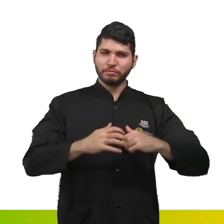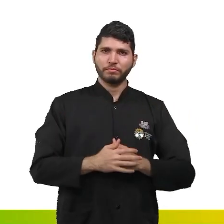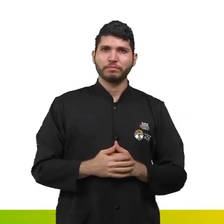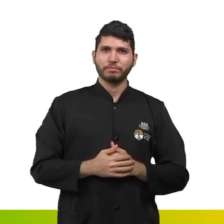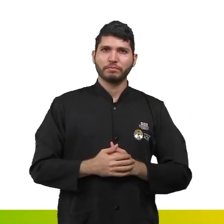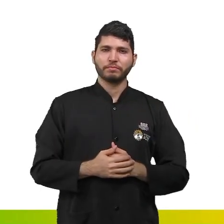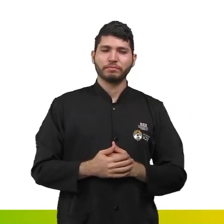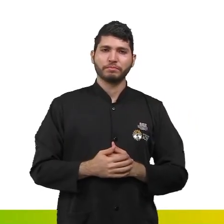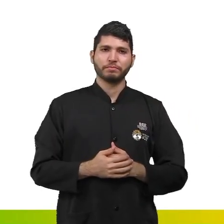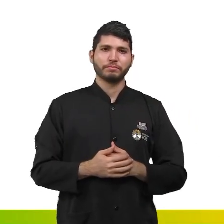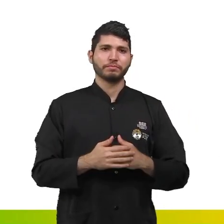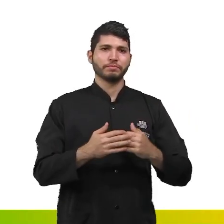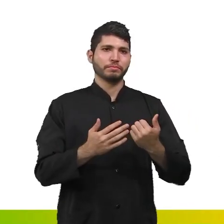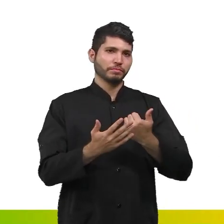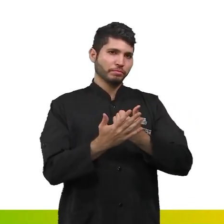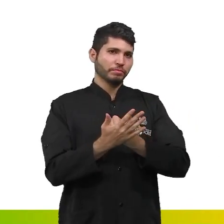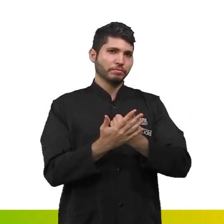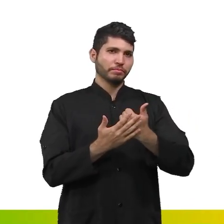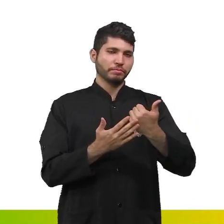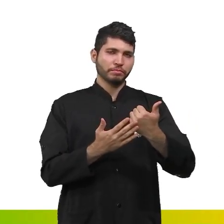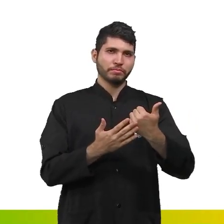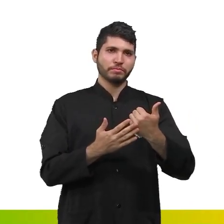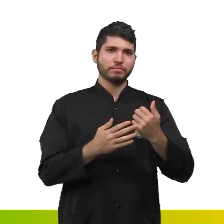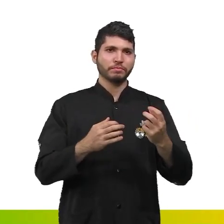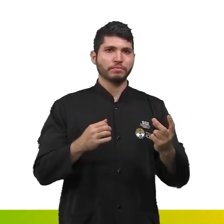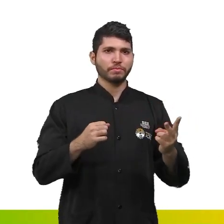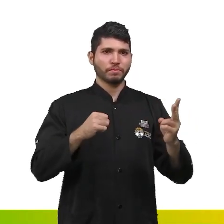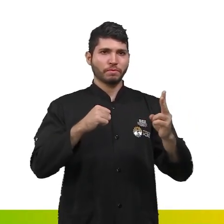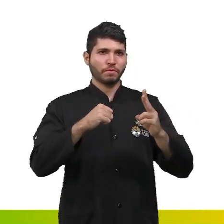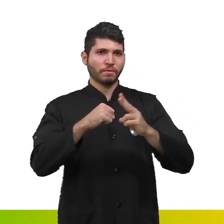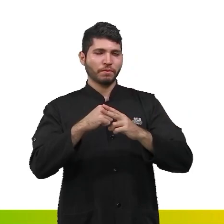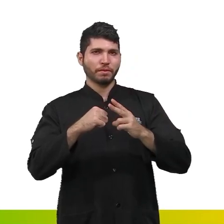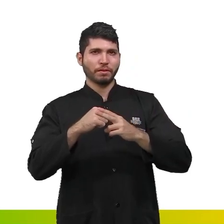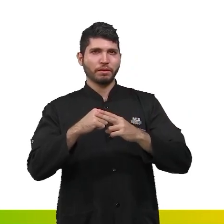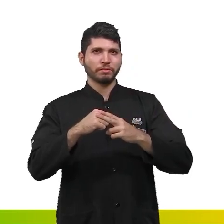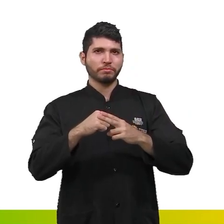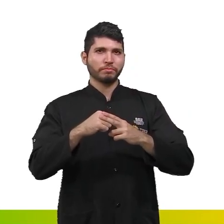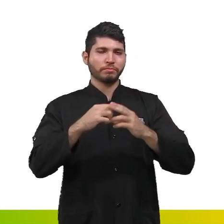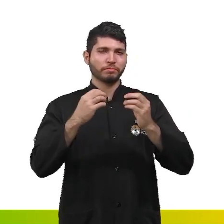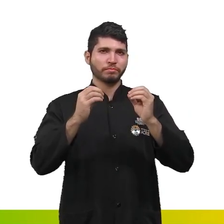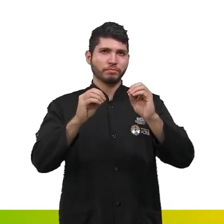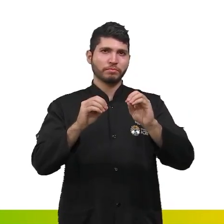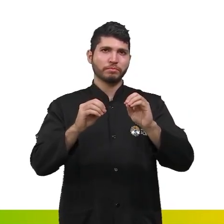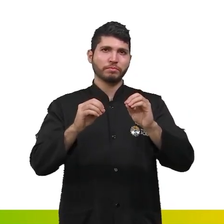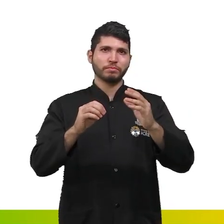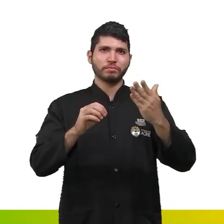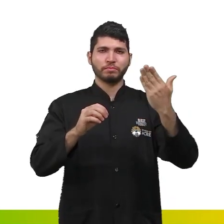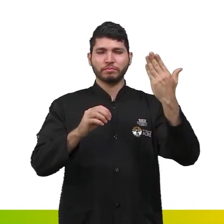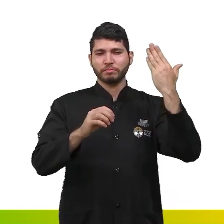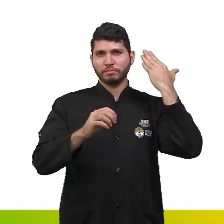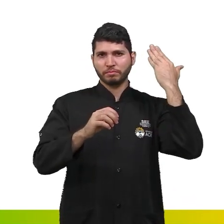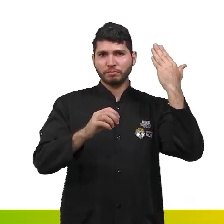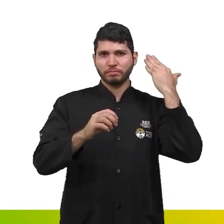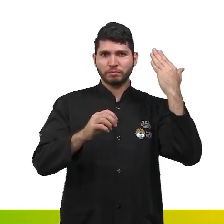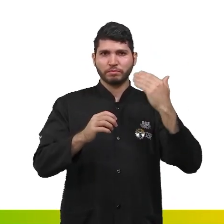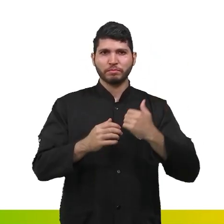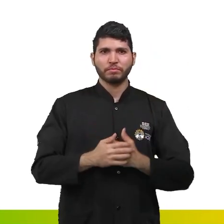sujeito, né, que sofre a ação, do verbo, colocar ele no passado imperfeito. Então, quem se reísse fica se